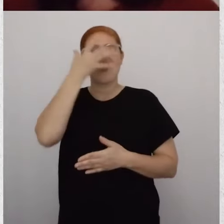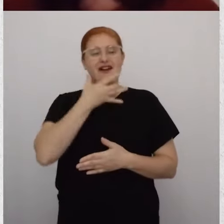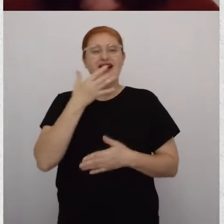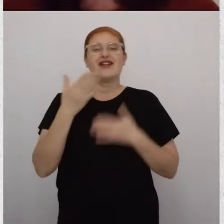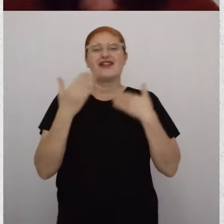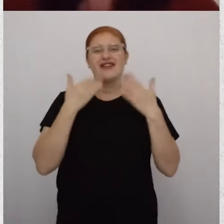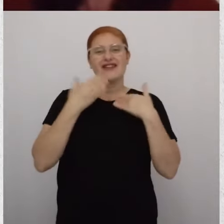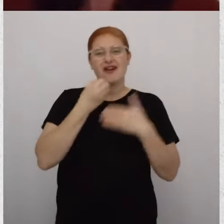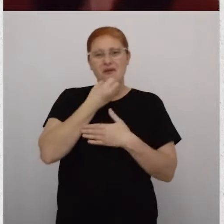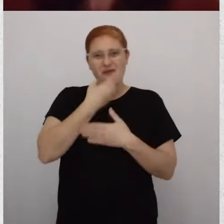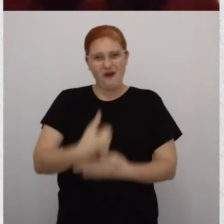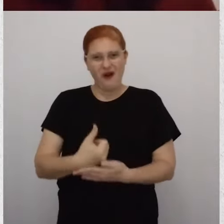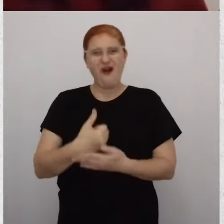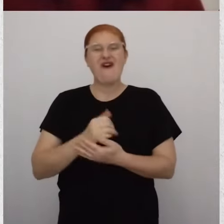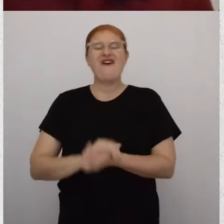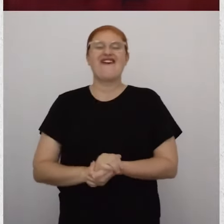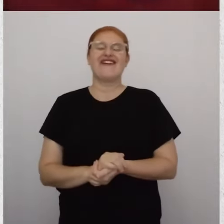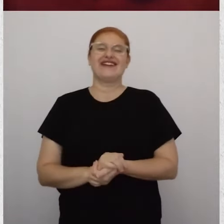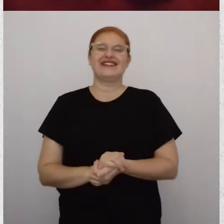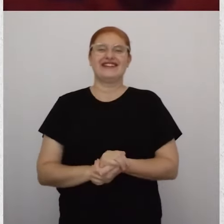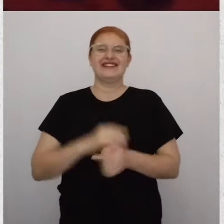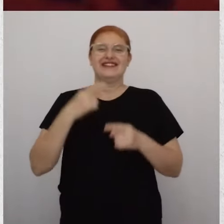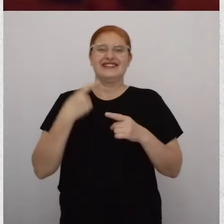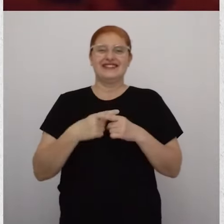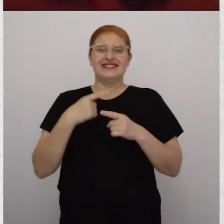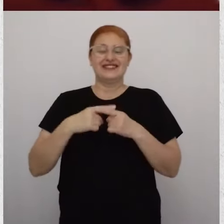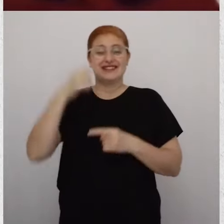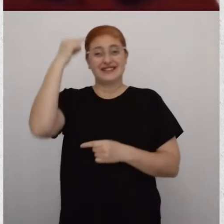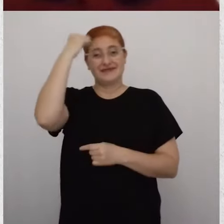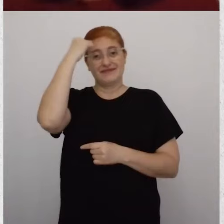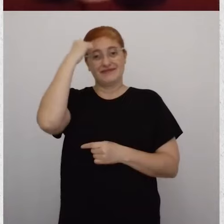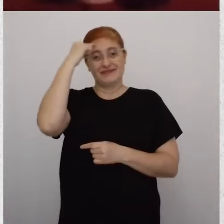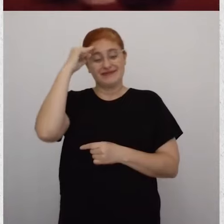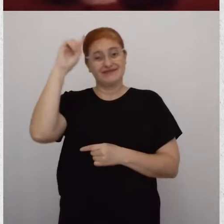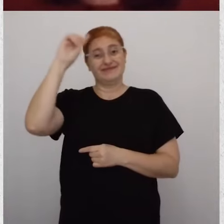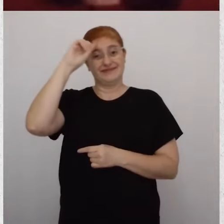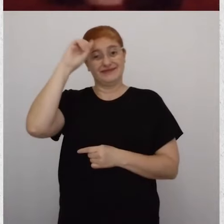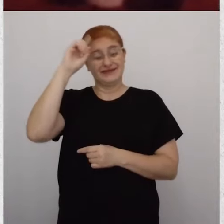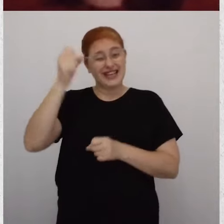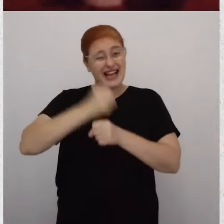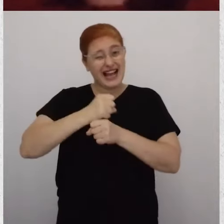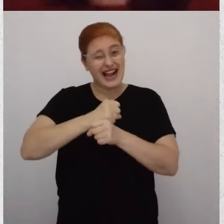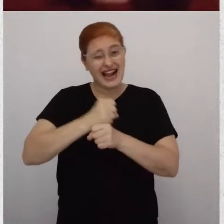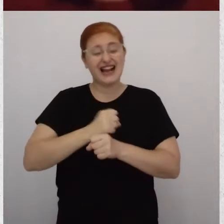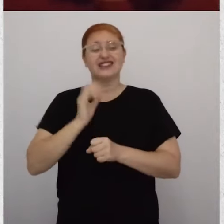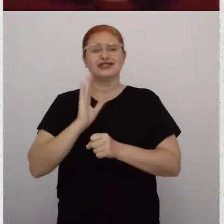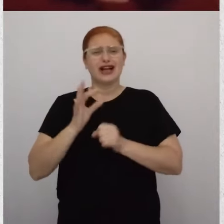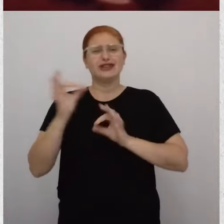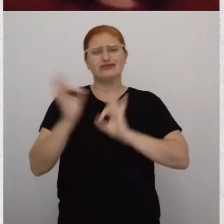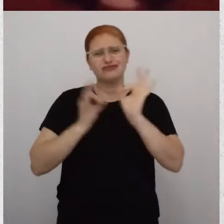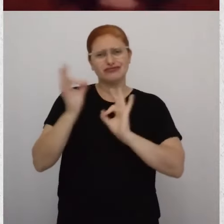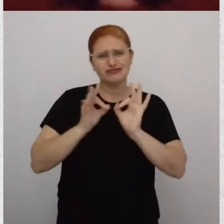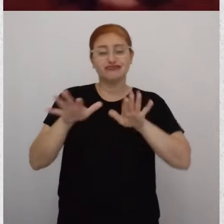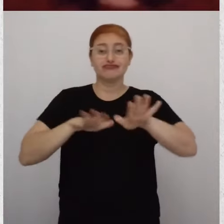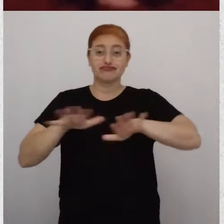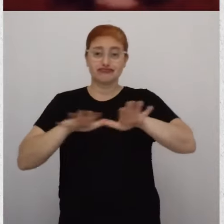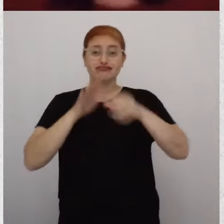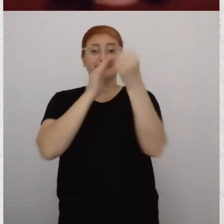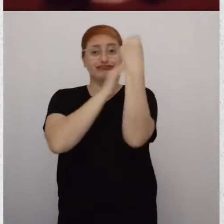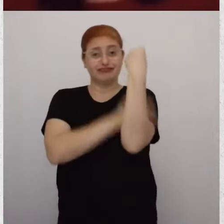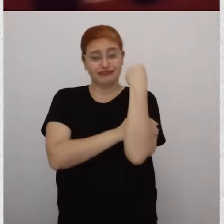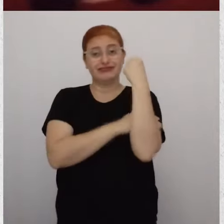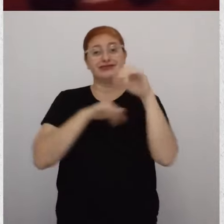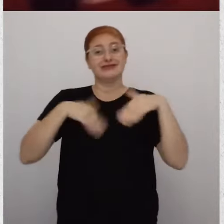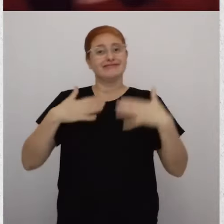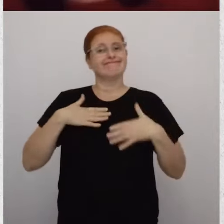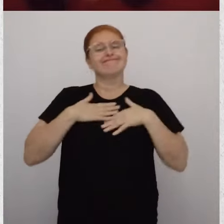hoje. Eu sei que tu também pensa cotidianamente e há muitos anos sobre a organização do movimento feminista, então é